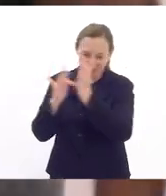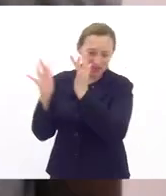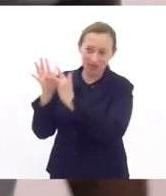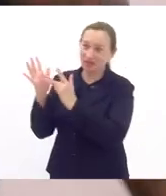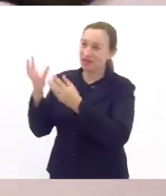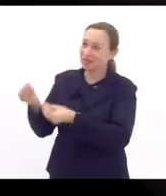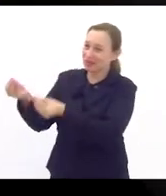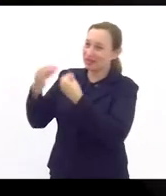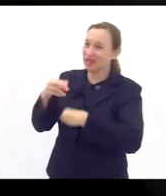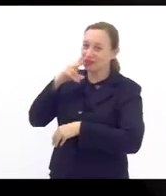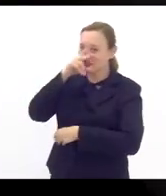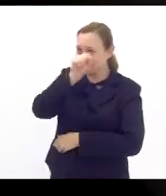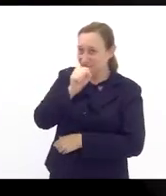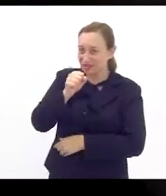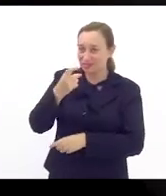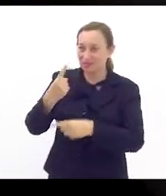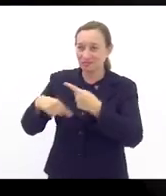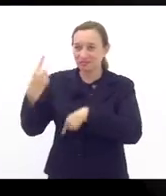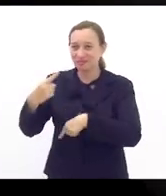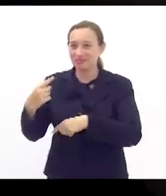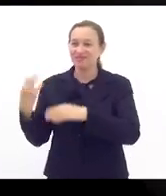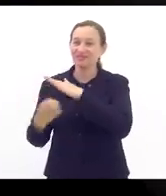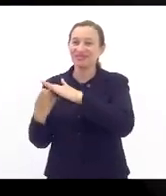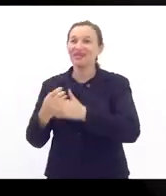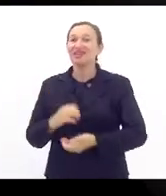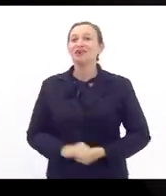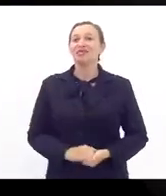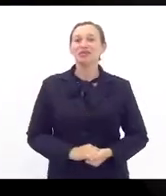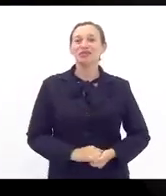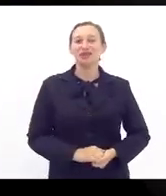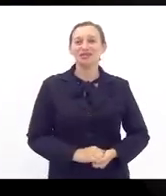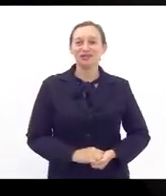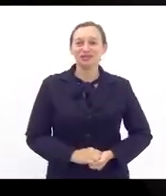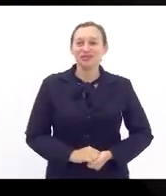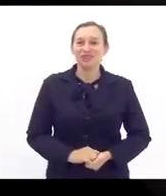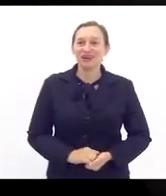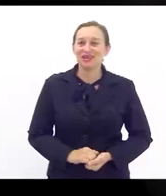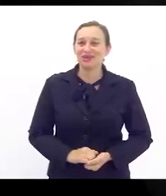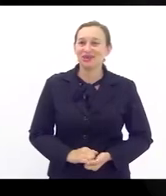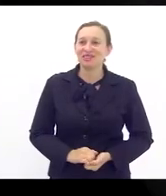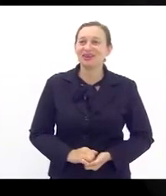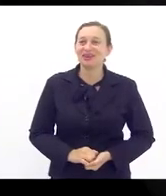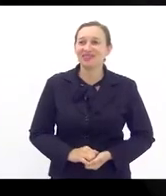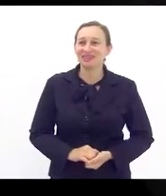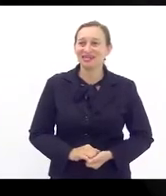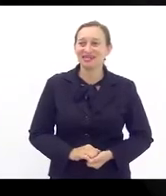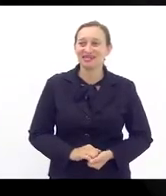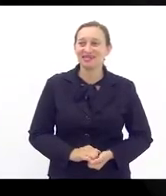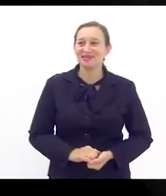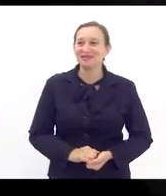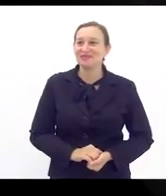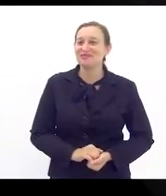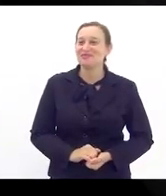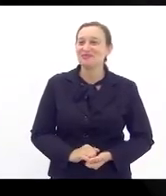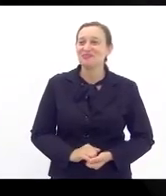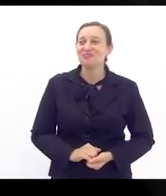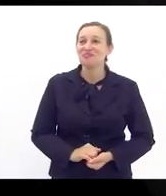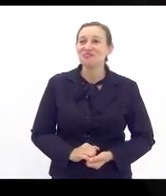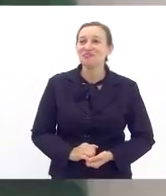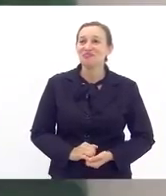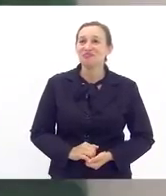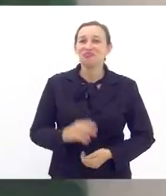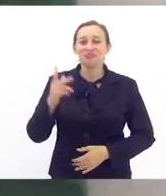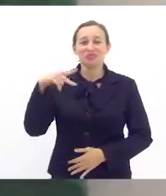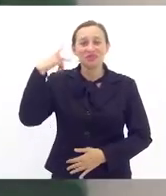é só ele para nos dar força mesmo para superar essa empresa gostaria de chamar para fazer o uso da palavra o vereador